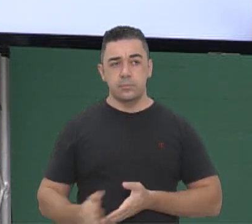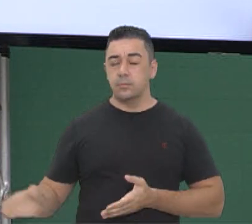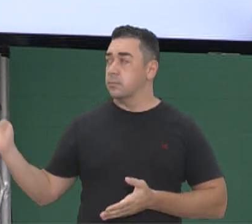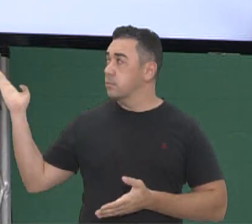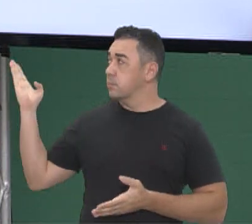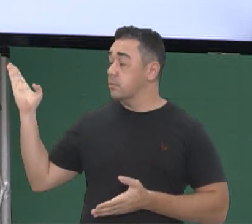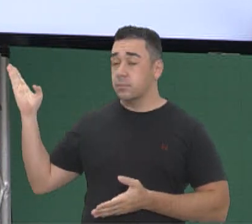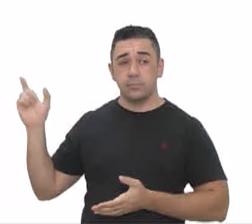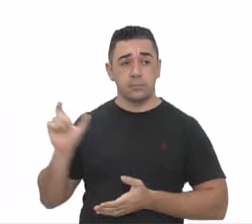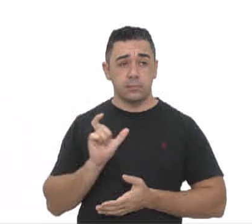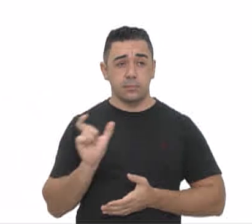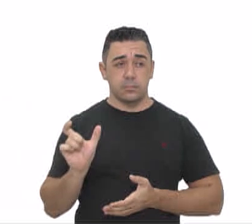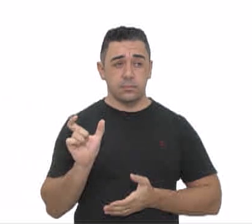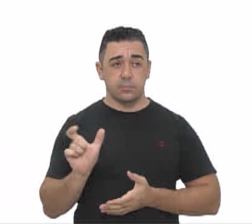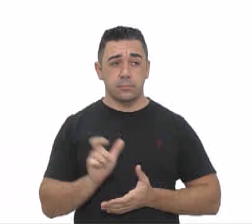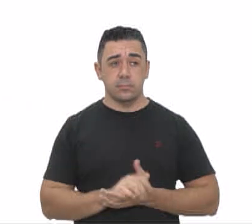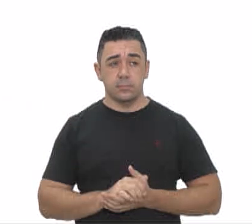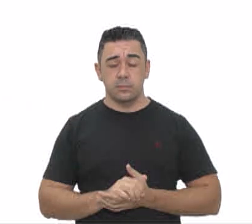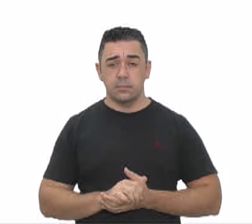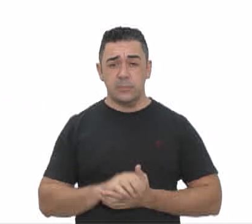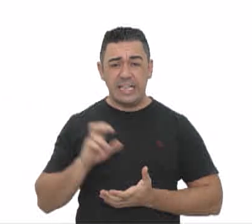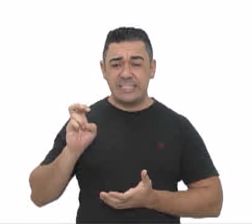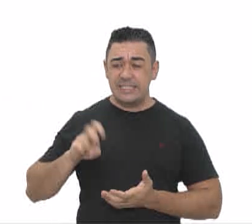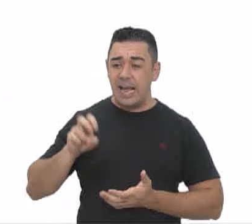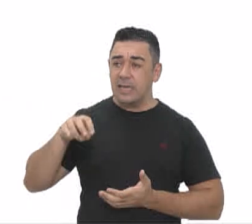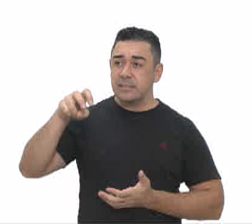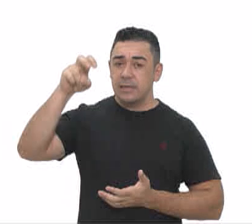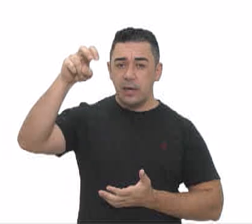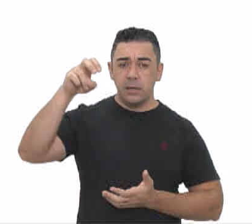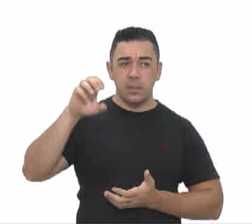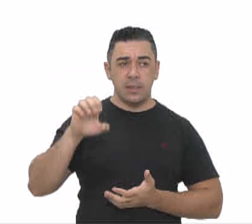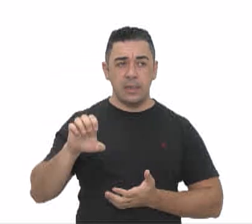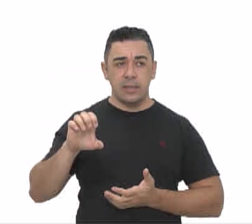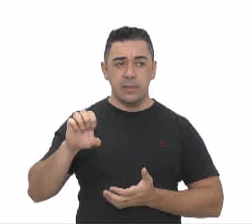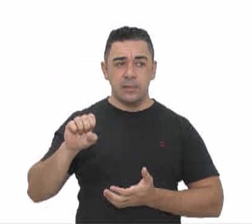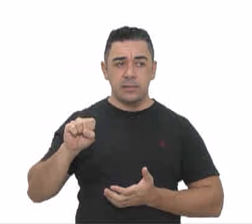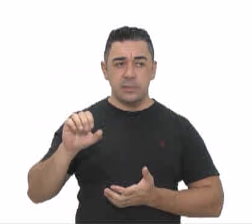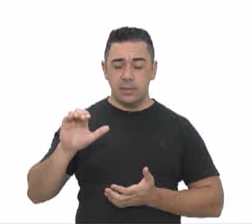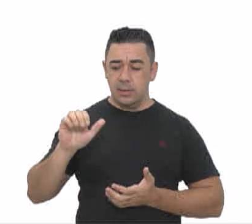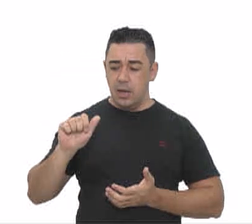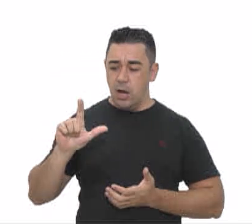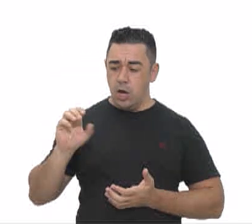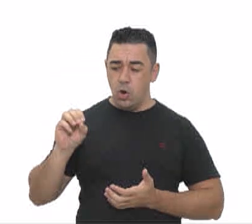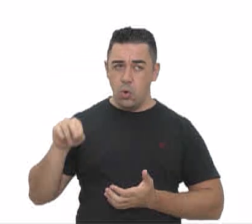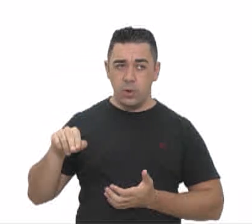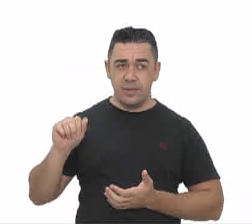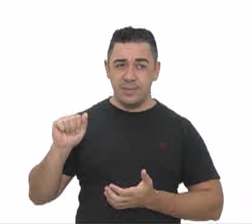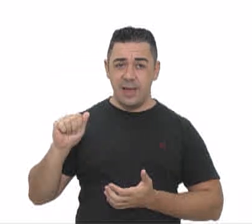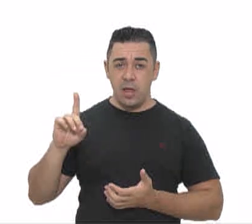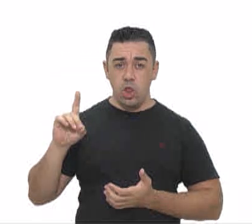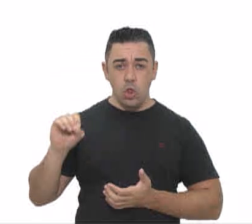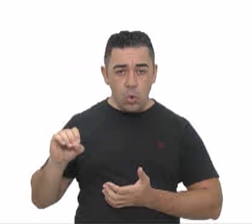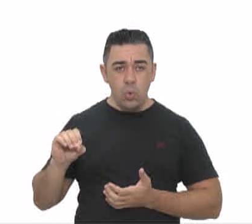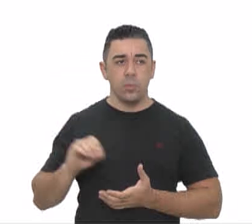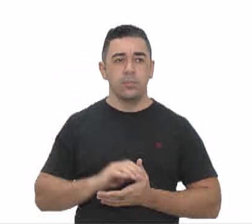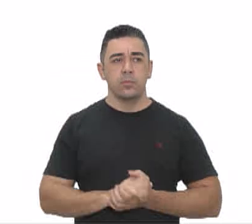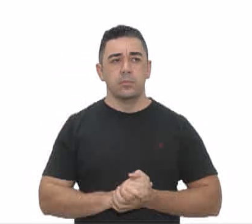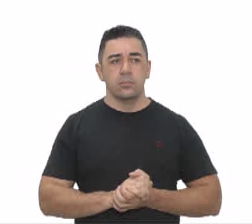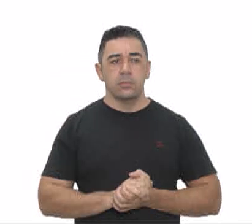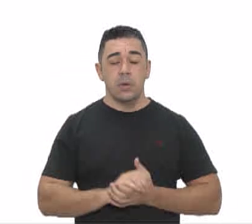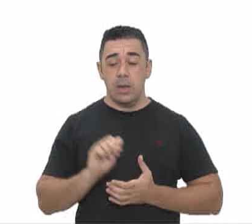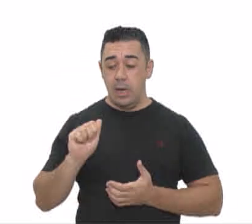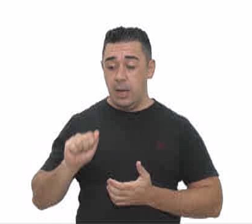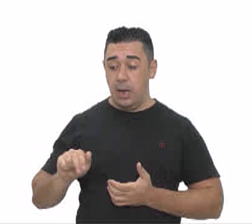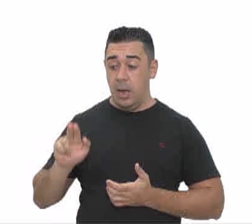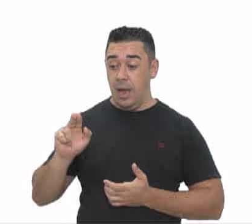Escalonado, que tiene forma de escalones, escadaria, escalão, degrau, ok? A1